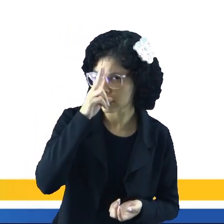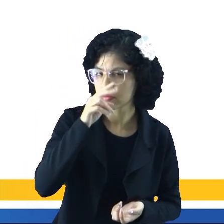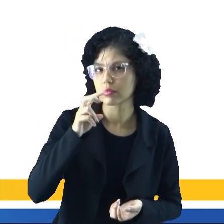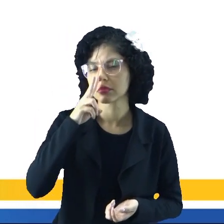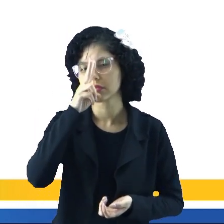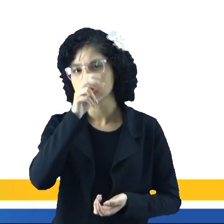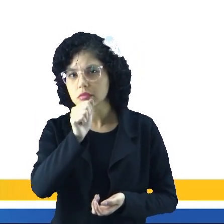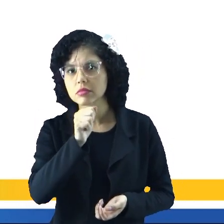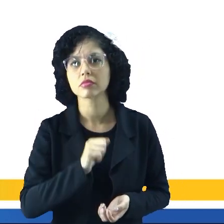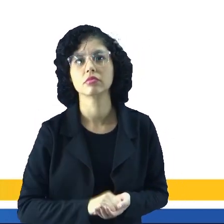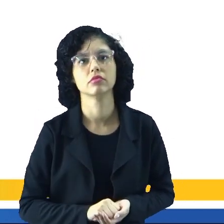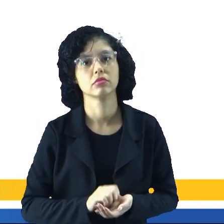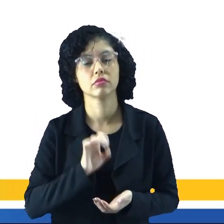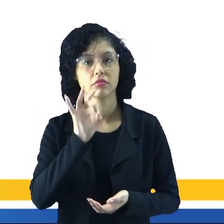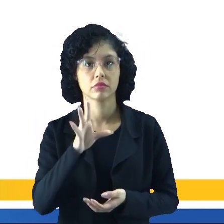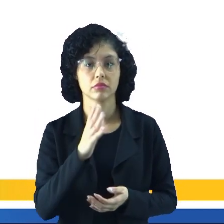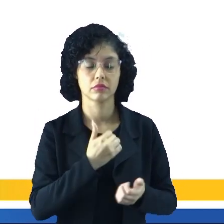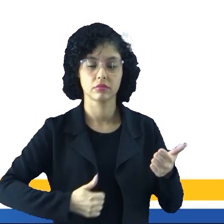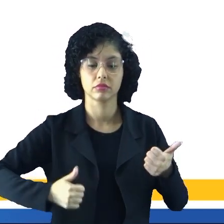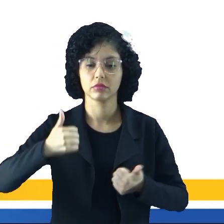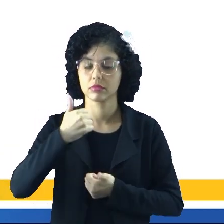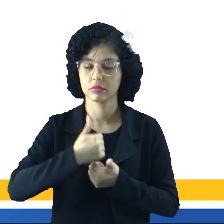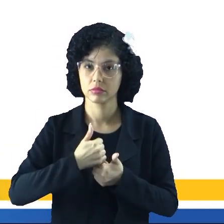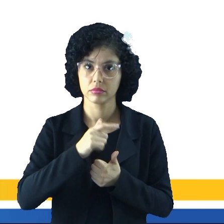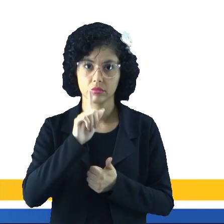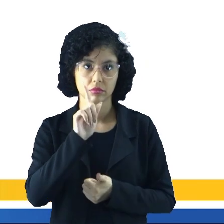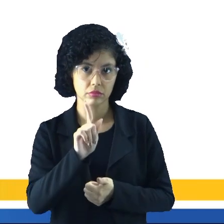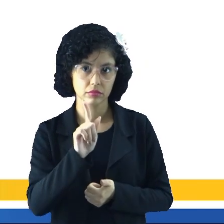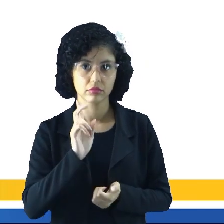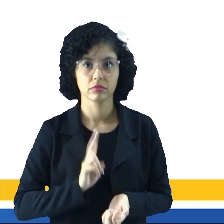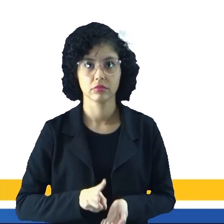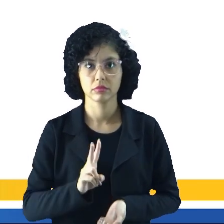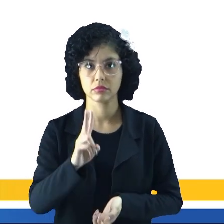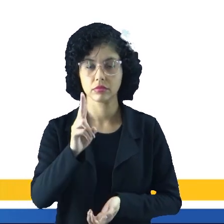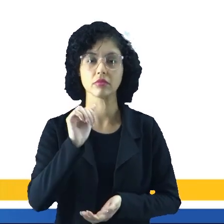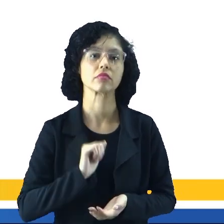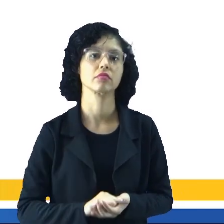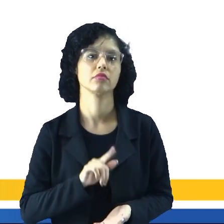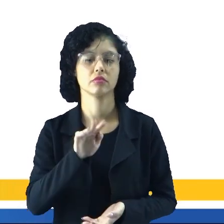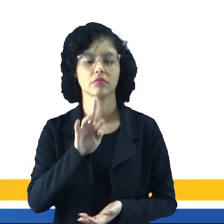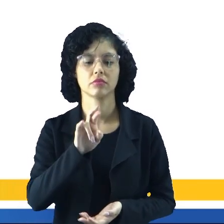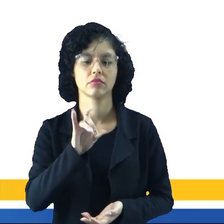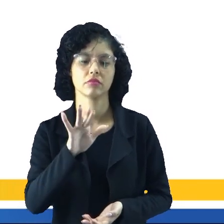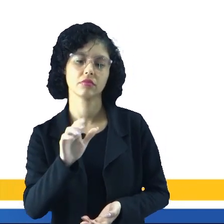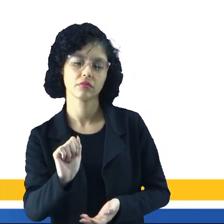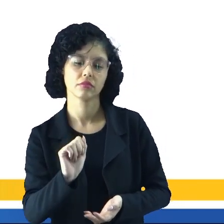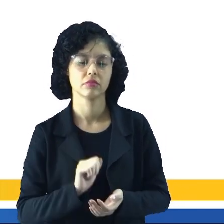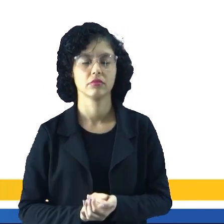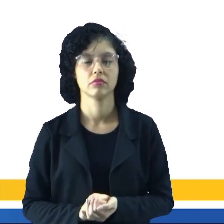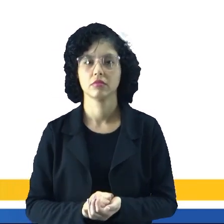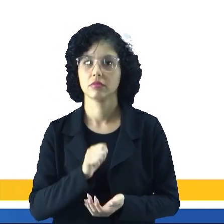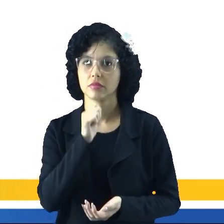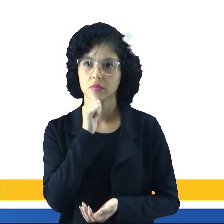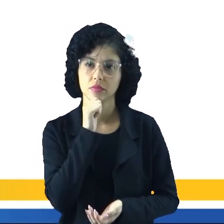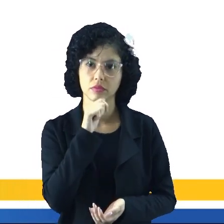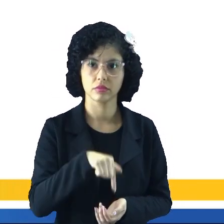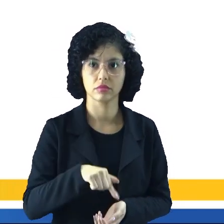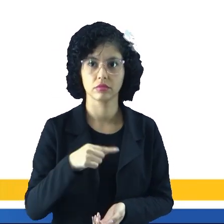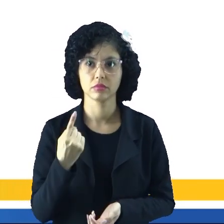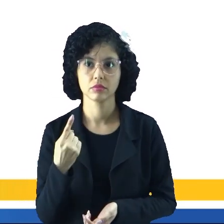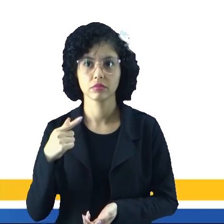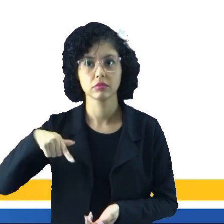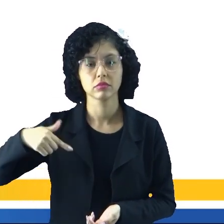força, só que no lugar do K nós tínhamos o G, que era uma constante gravitacional. E no lugar das cargas Q1 e Q2